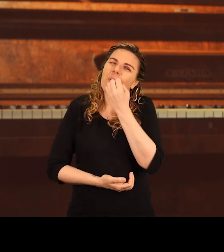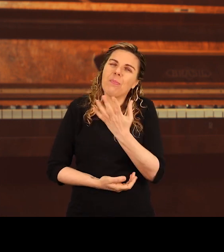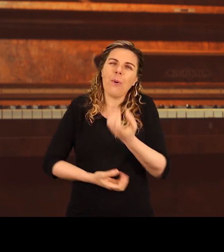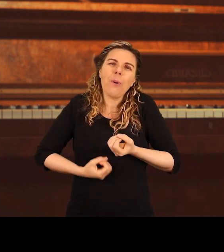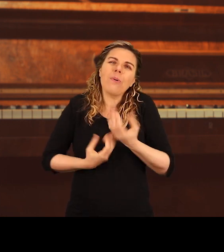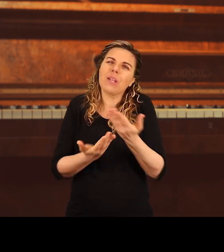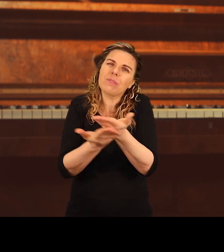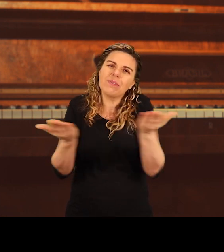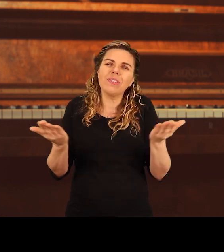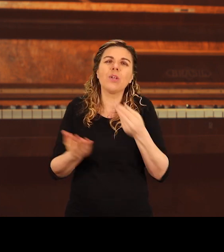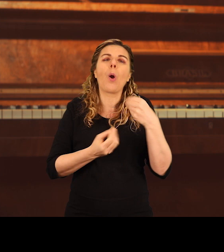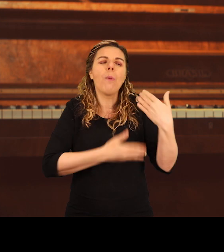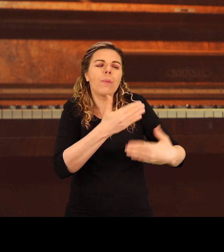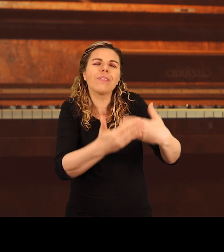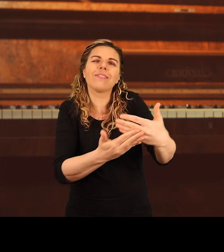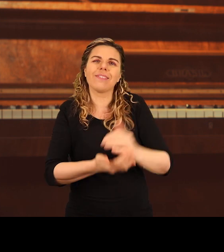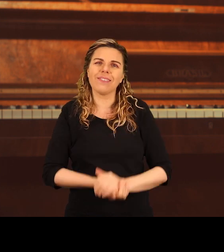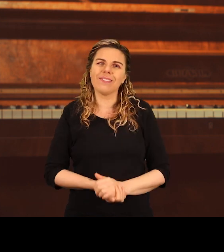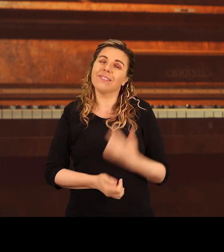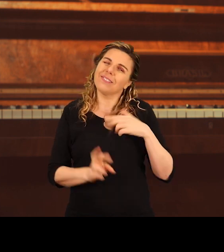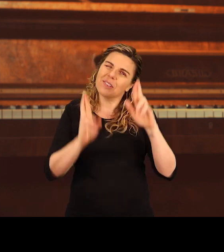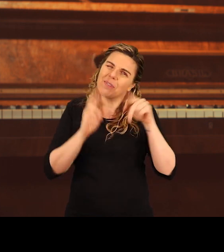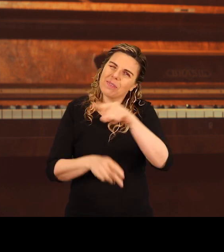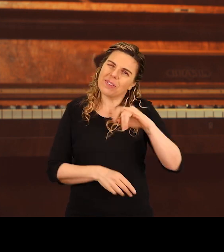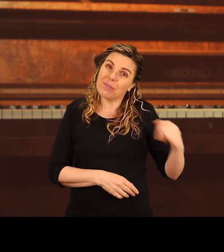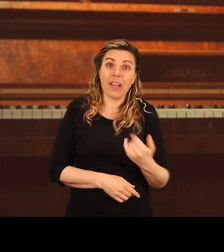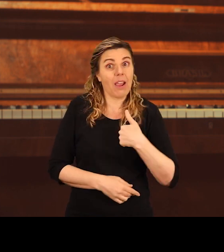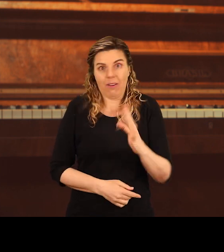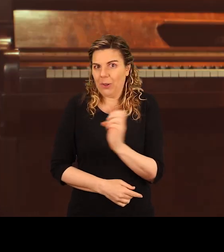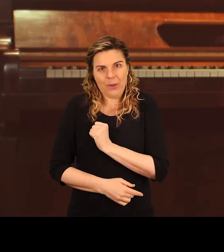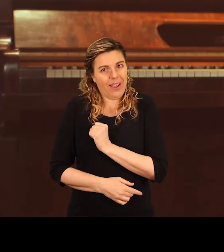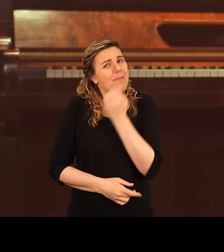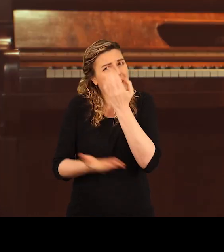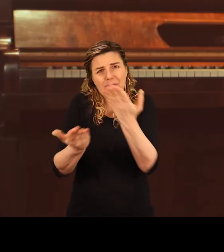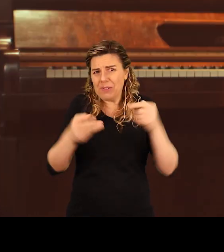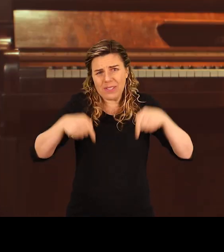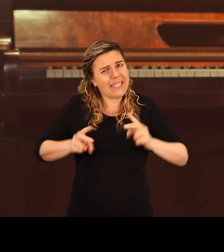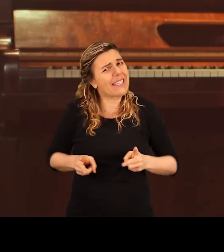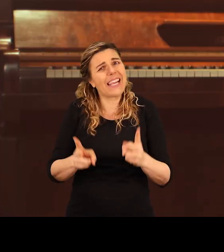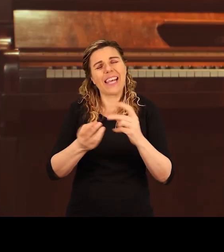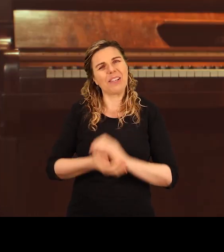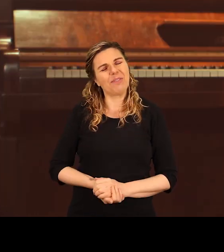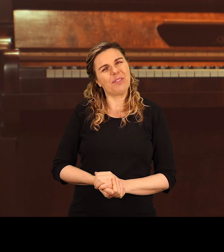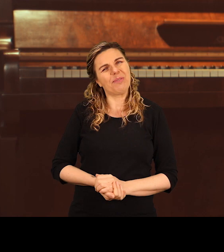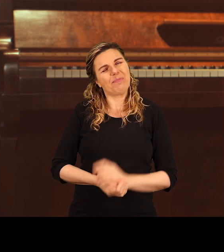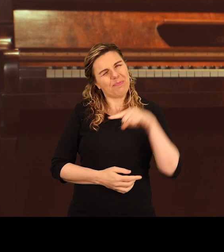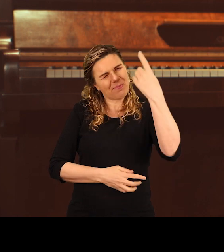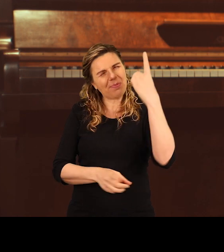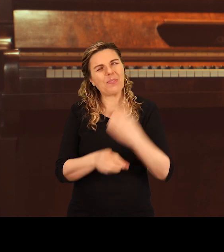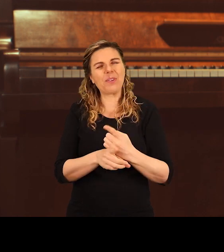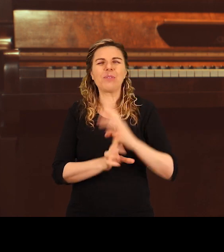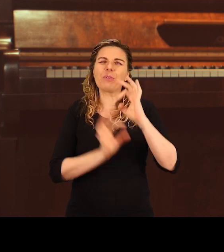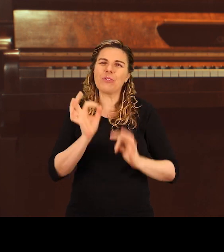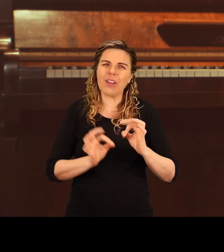muito bom contar pra vocês como foi o processo. Nos olha, Serena. Eu espero que vocês tenham curtido. Eu adorei. Sejam bem-vindos aqui sempre. E até